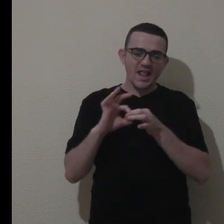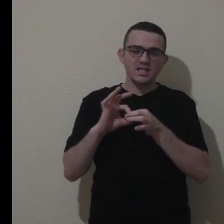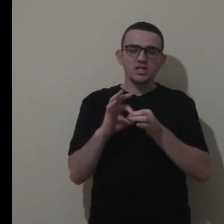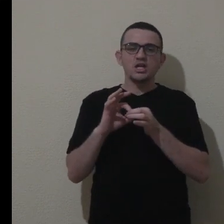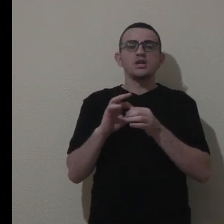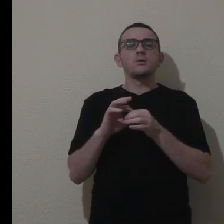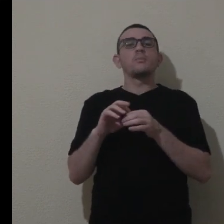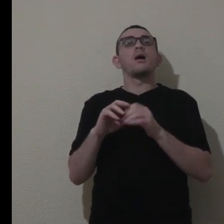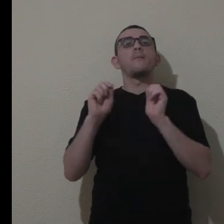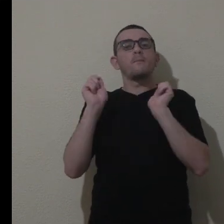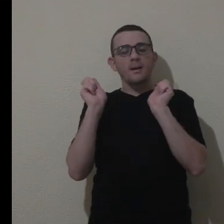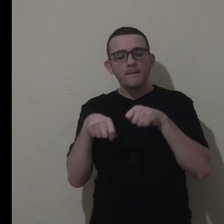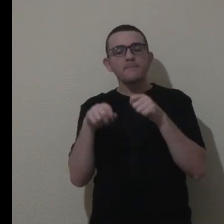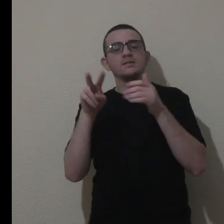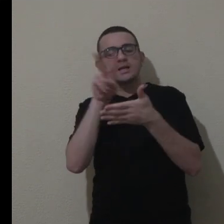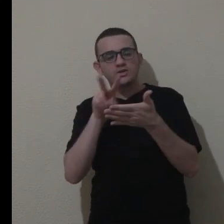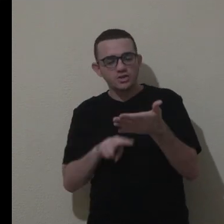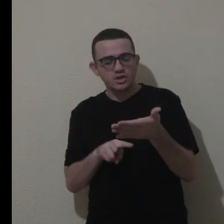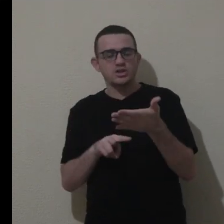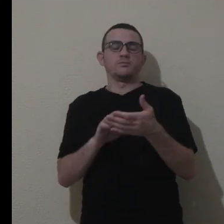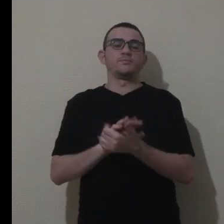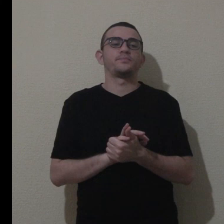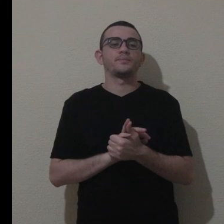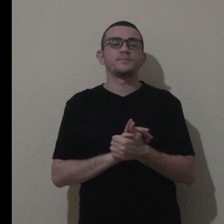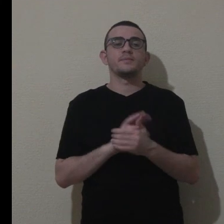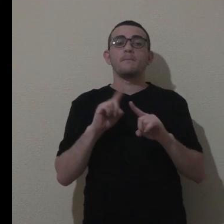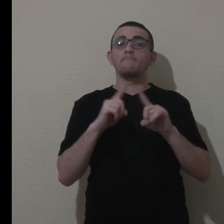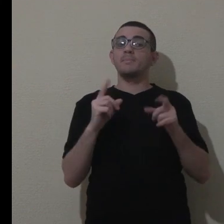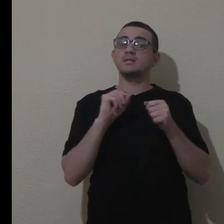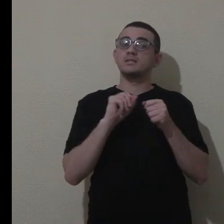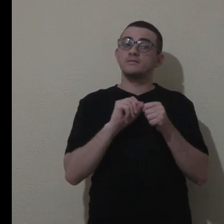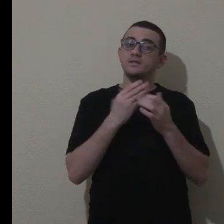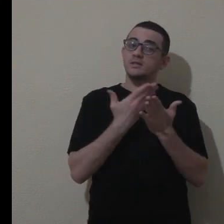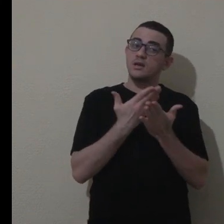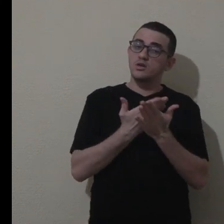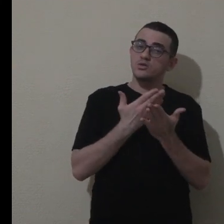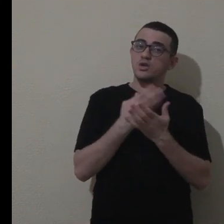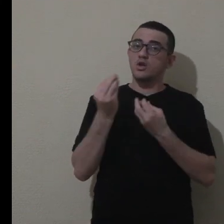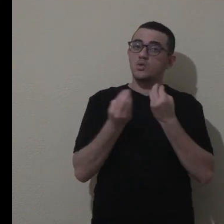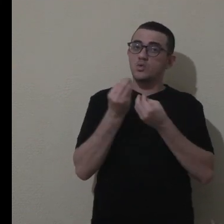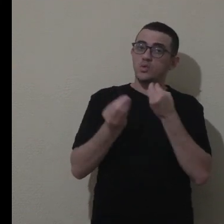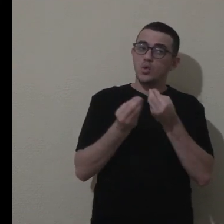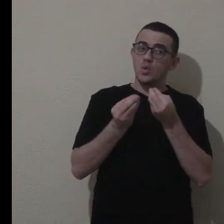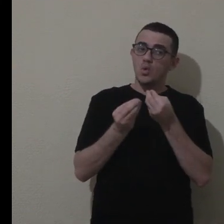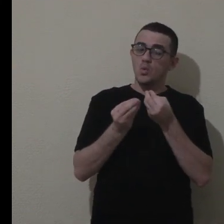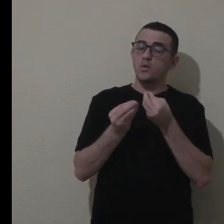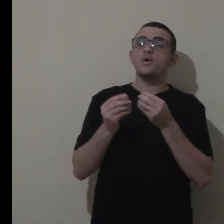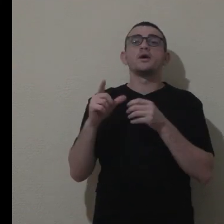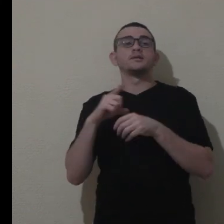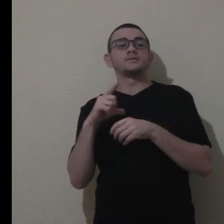tem entendimento que existem redes que são importantes. Mas eles fizeram um estudo da seguinte maneira: